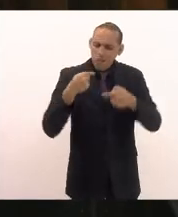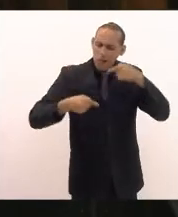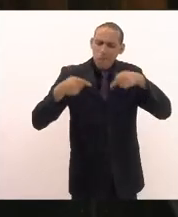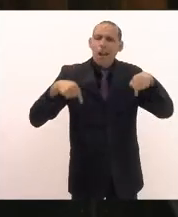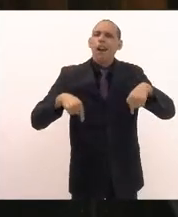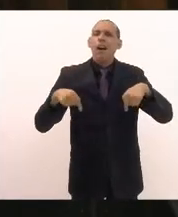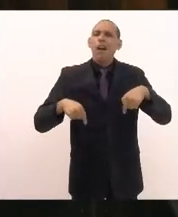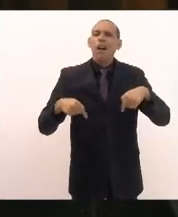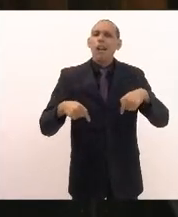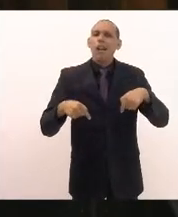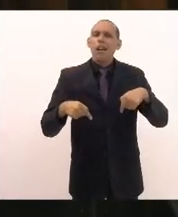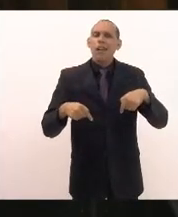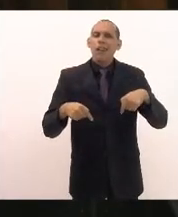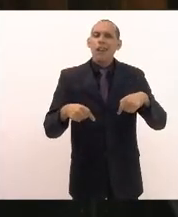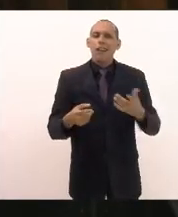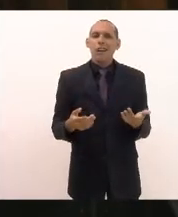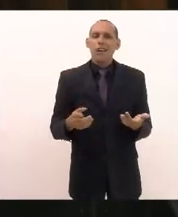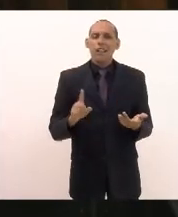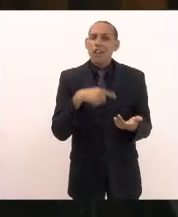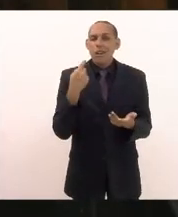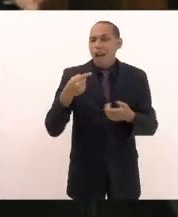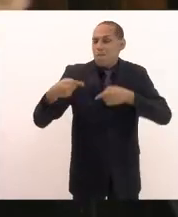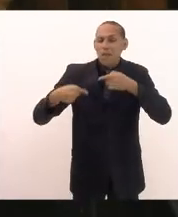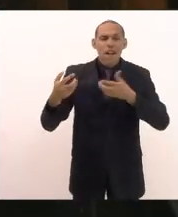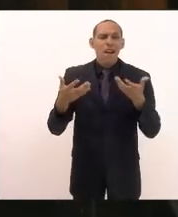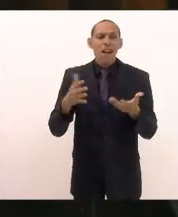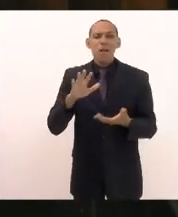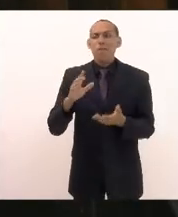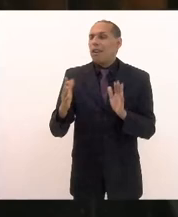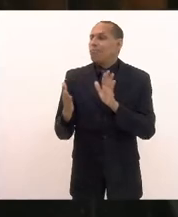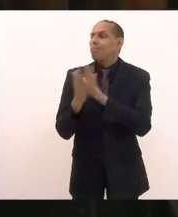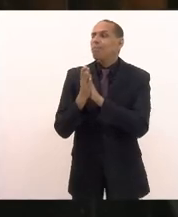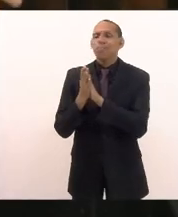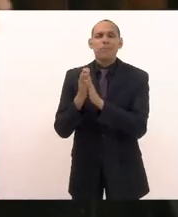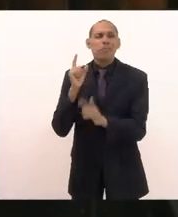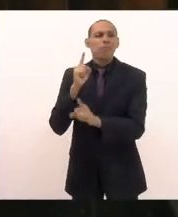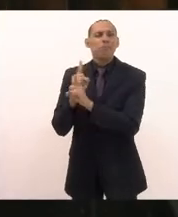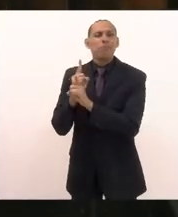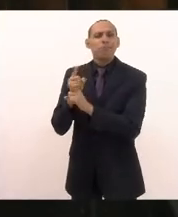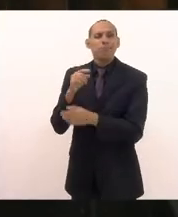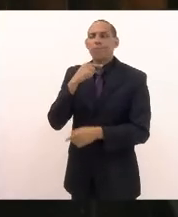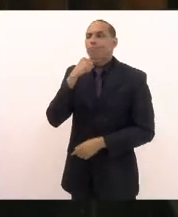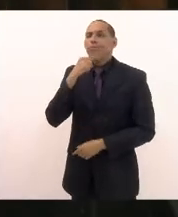querem debater contigo, mas não te veem em lugar nenhum.